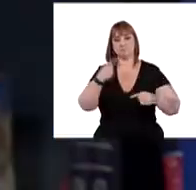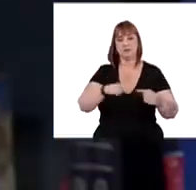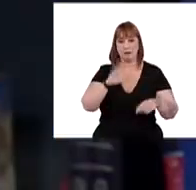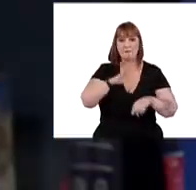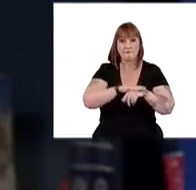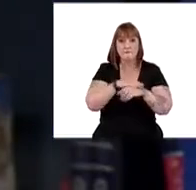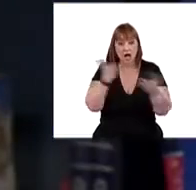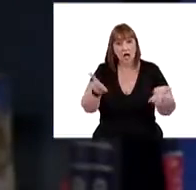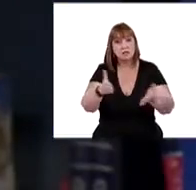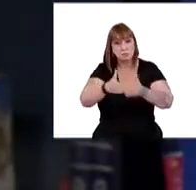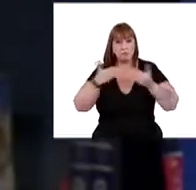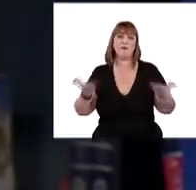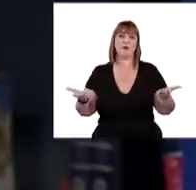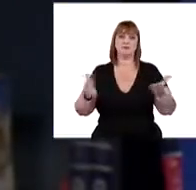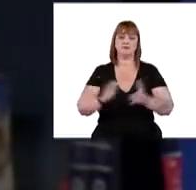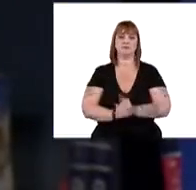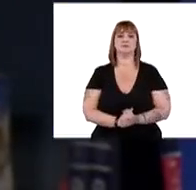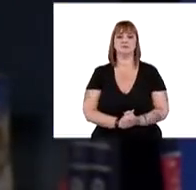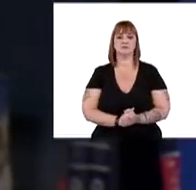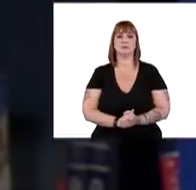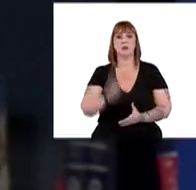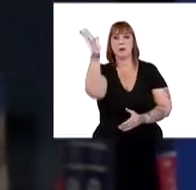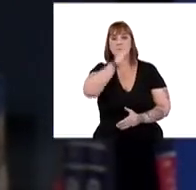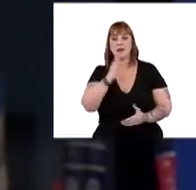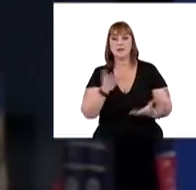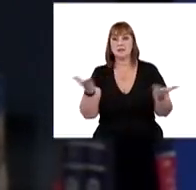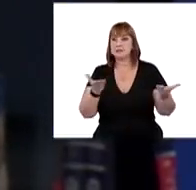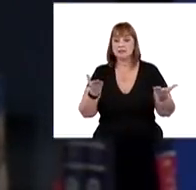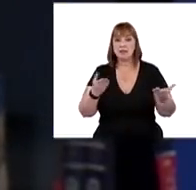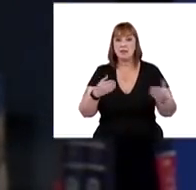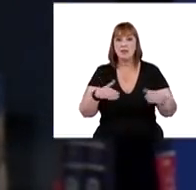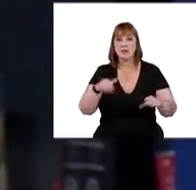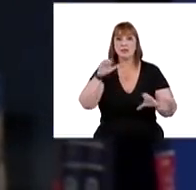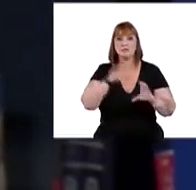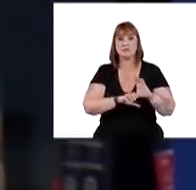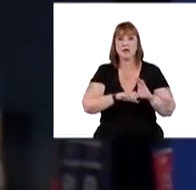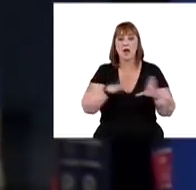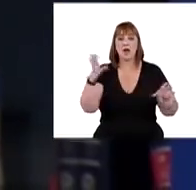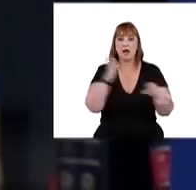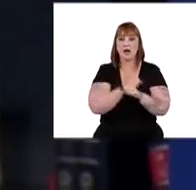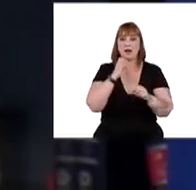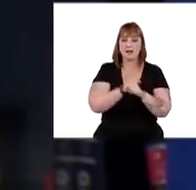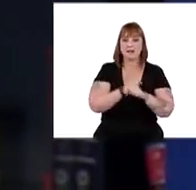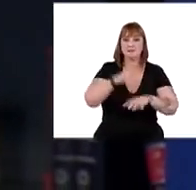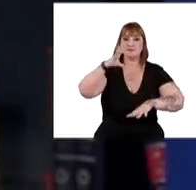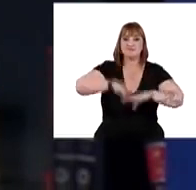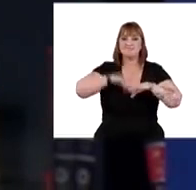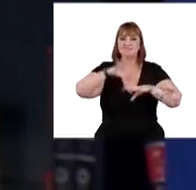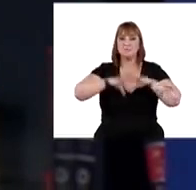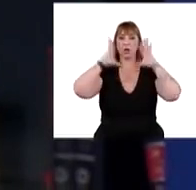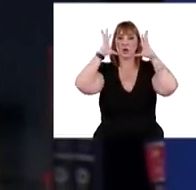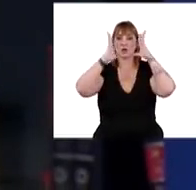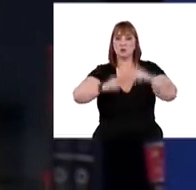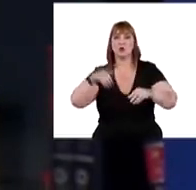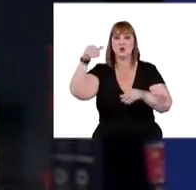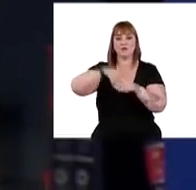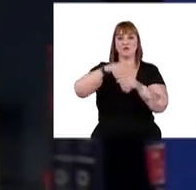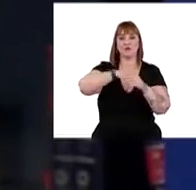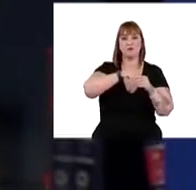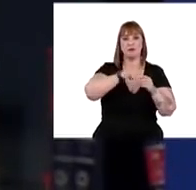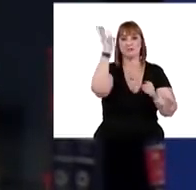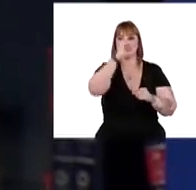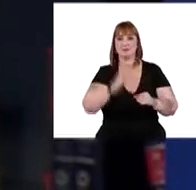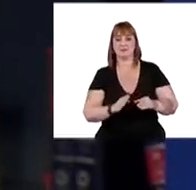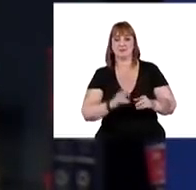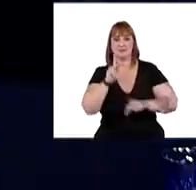Façam isso, pelo amor de Deus. O Brasil está em jogo e depende da soma aritmética de todos os votos de todos os